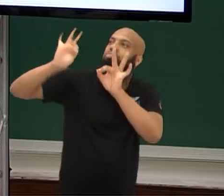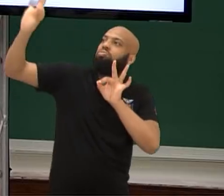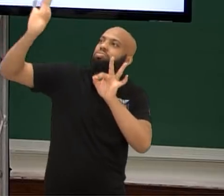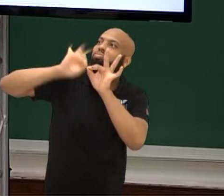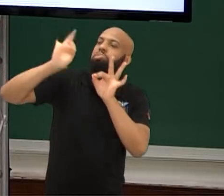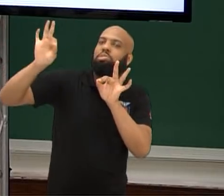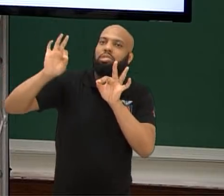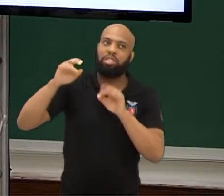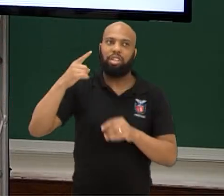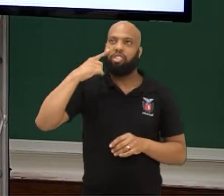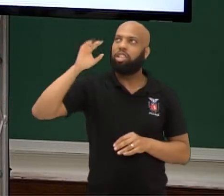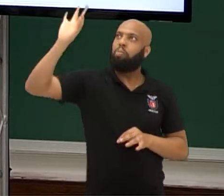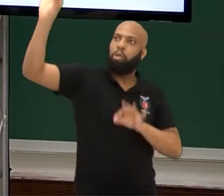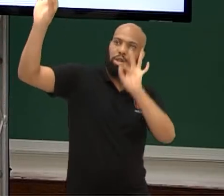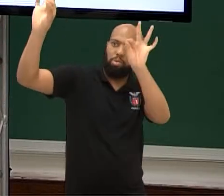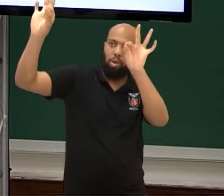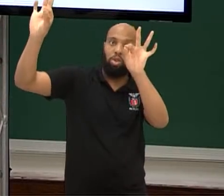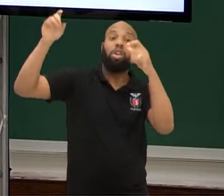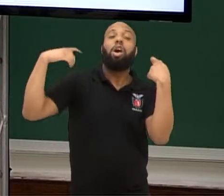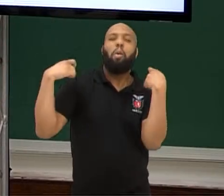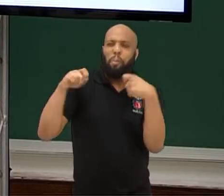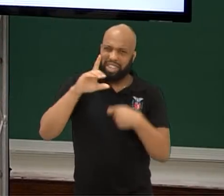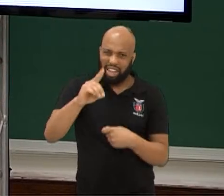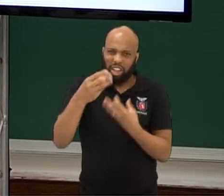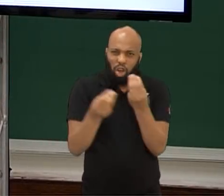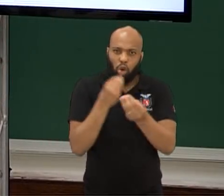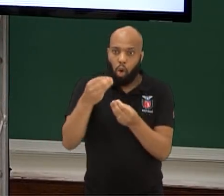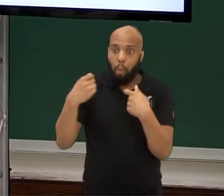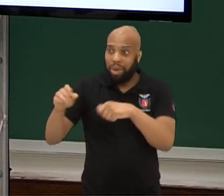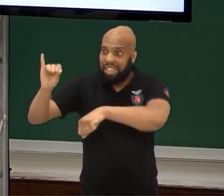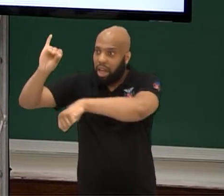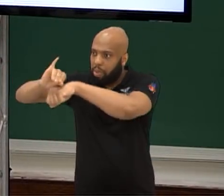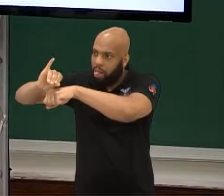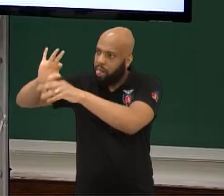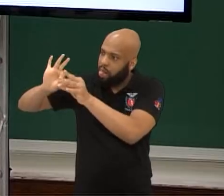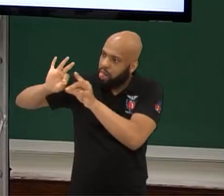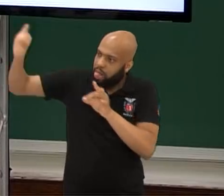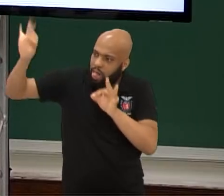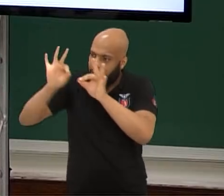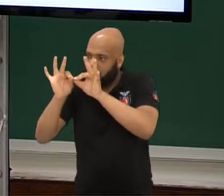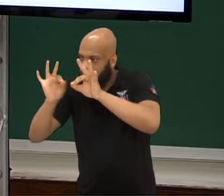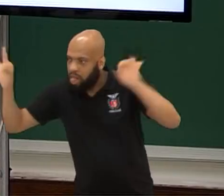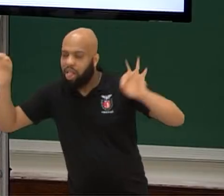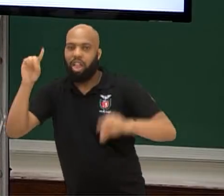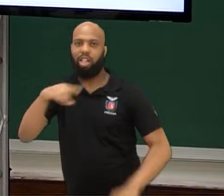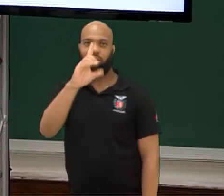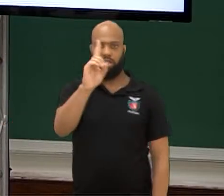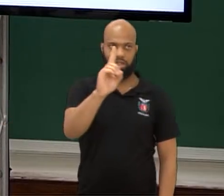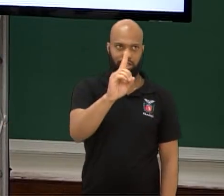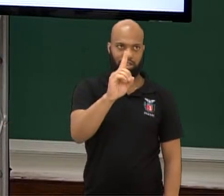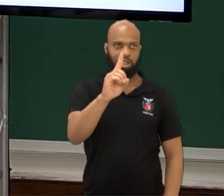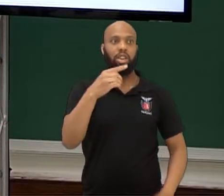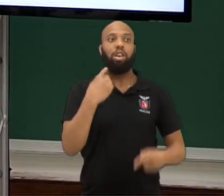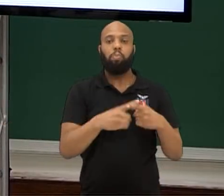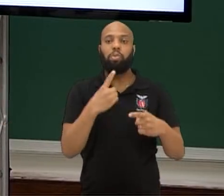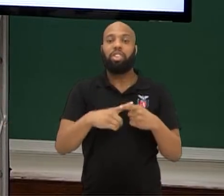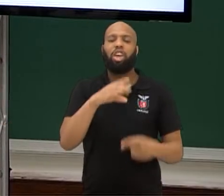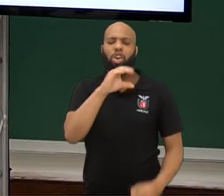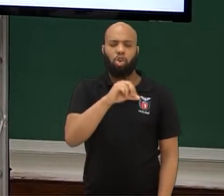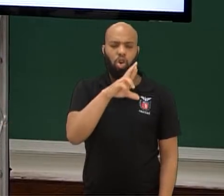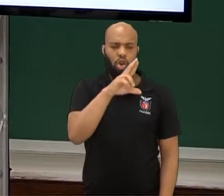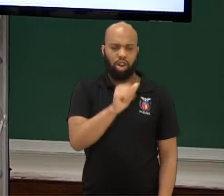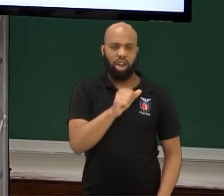né? Colocada em qualquer ponto. Lembrando que a corda vai de uma